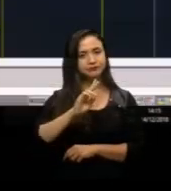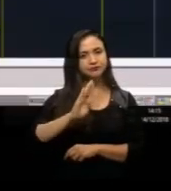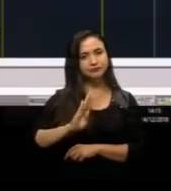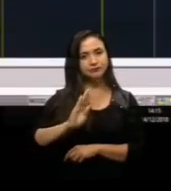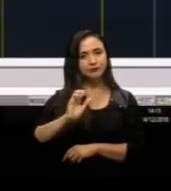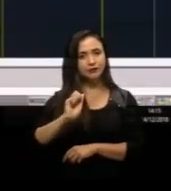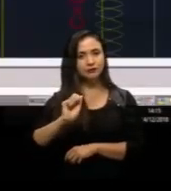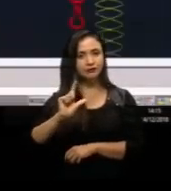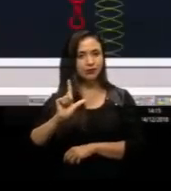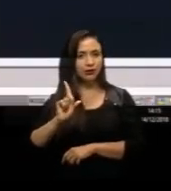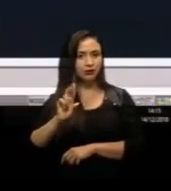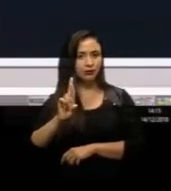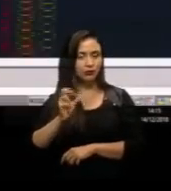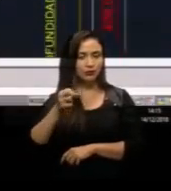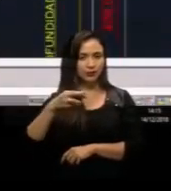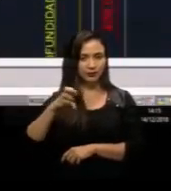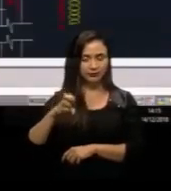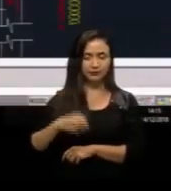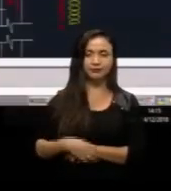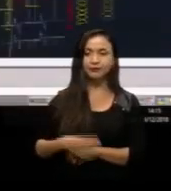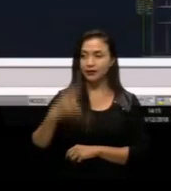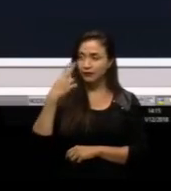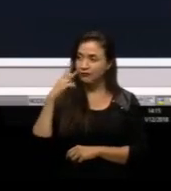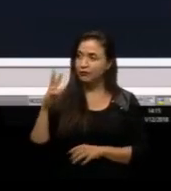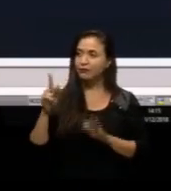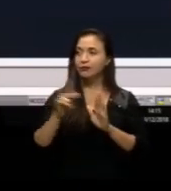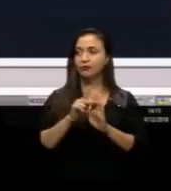Bom, vamos lá no projeto.